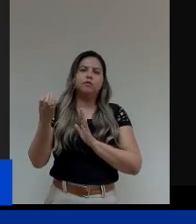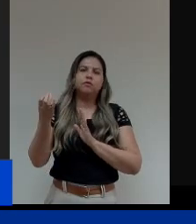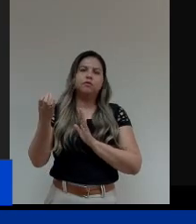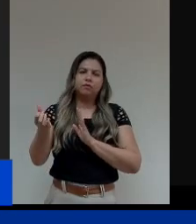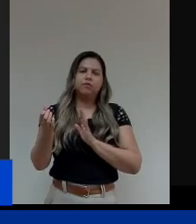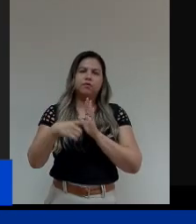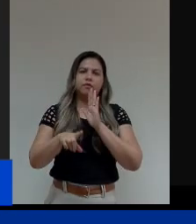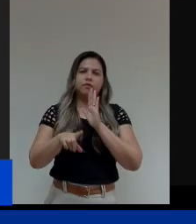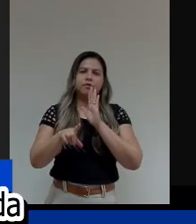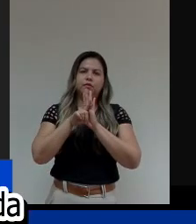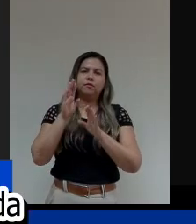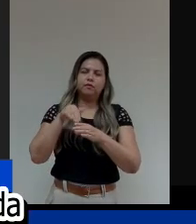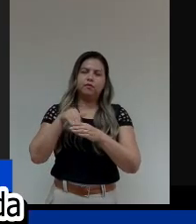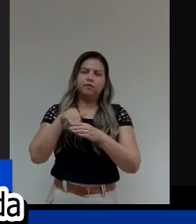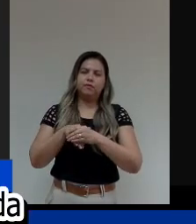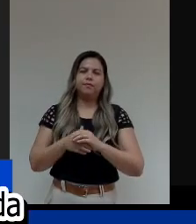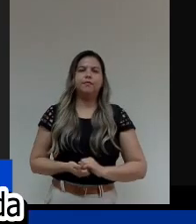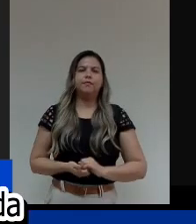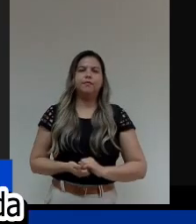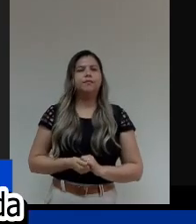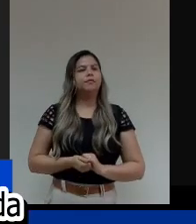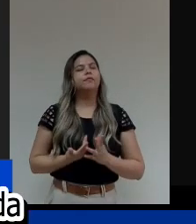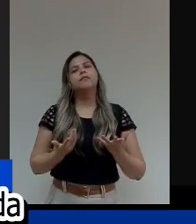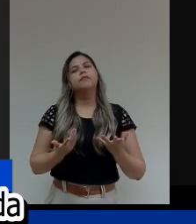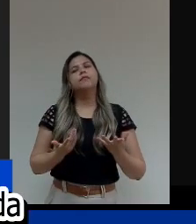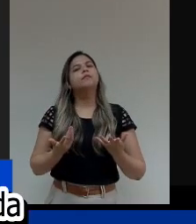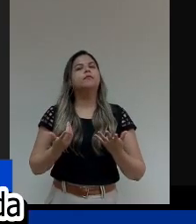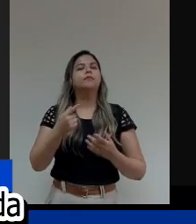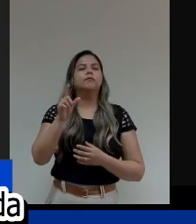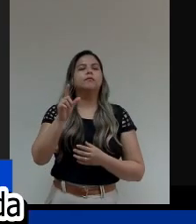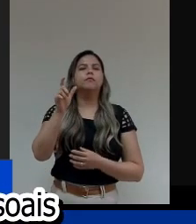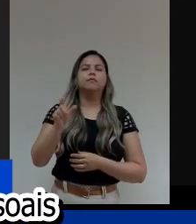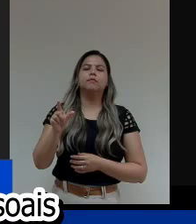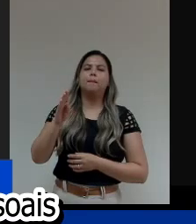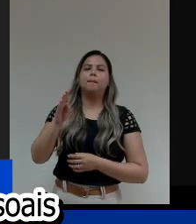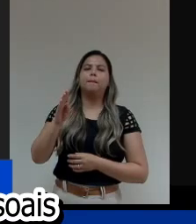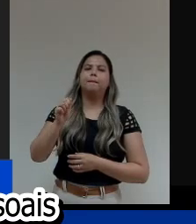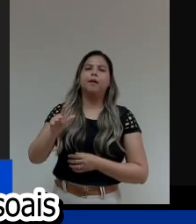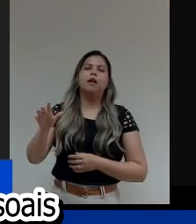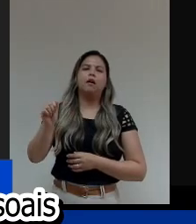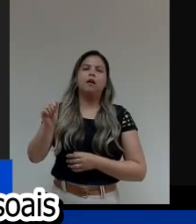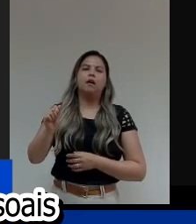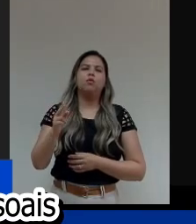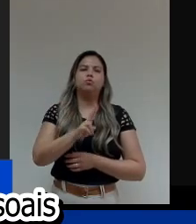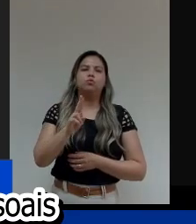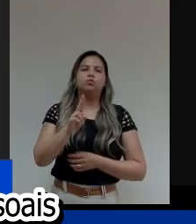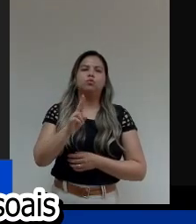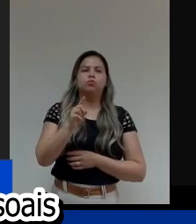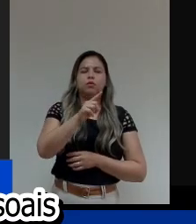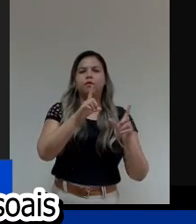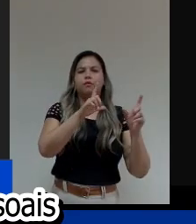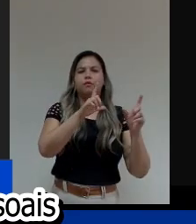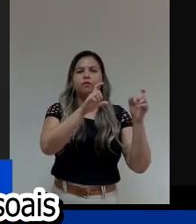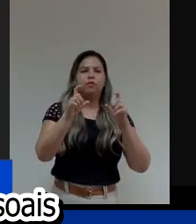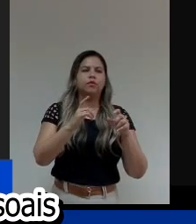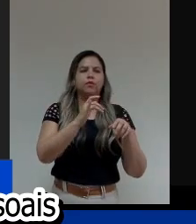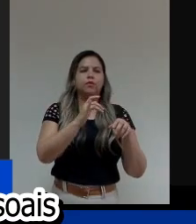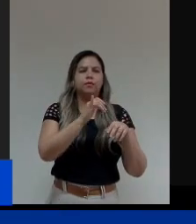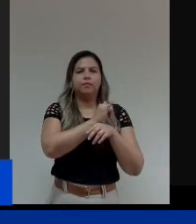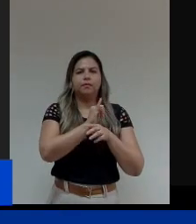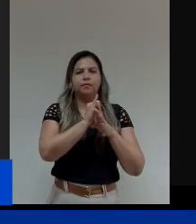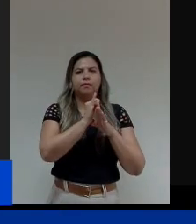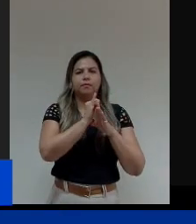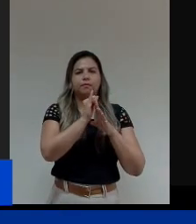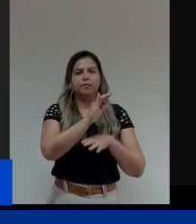das Eleições. Alegou que Bala Rocha utilizou a imagem da Praça Cívica, uma obra pública, para fins